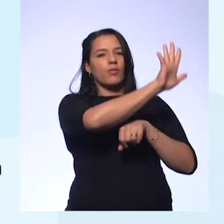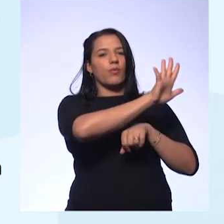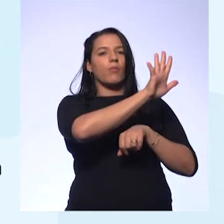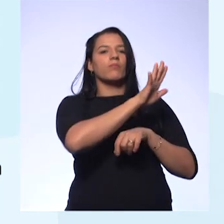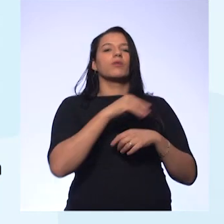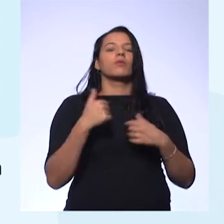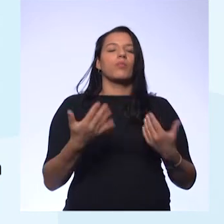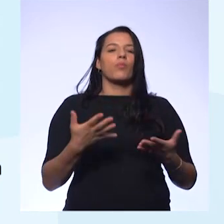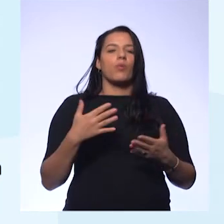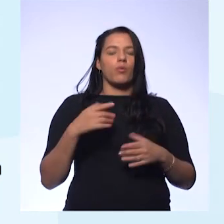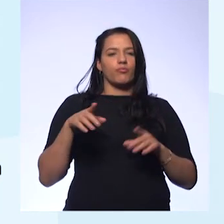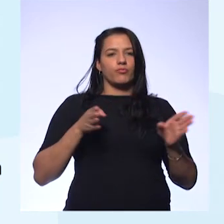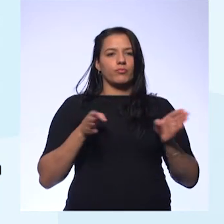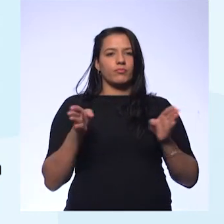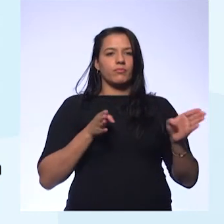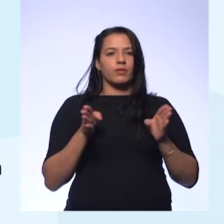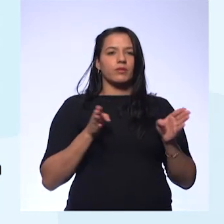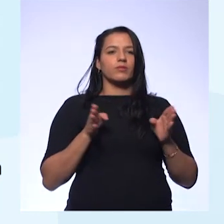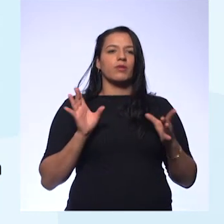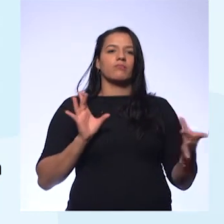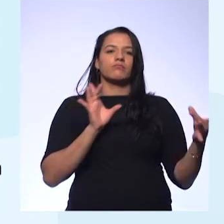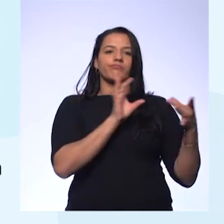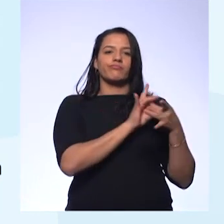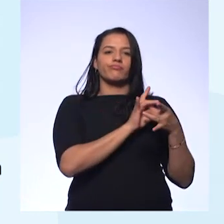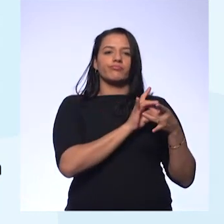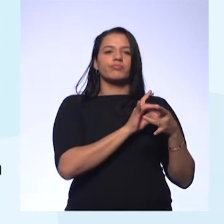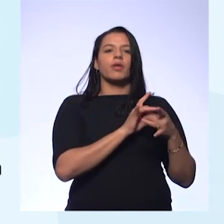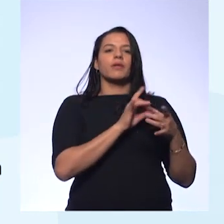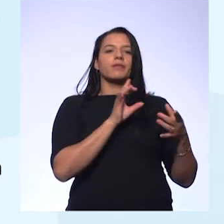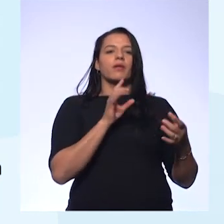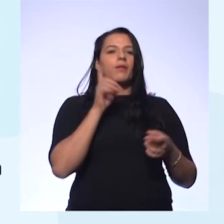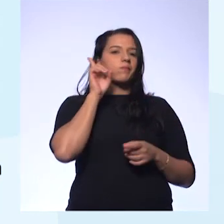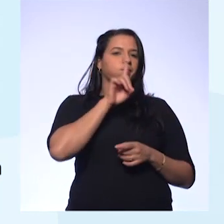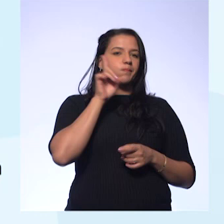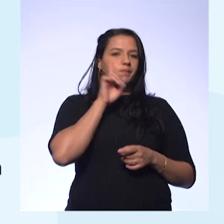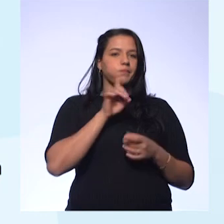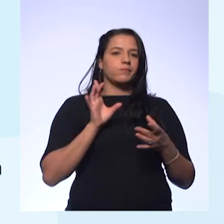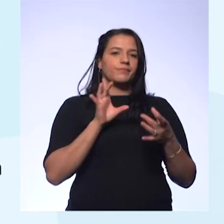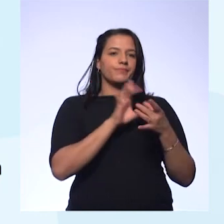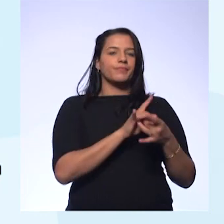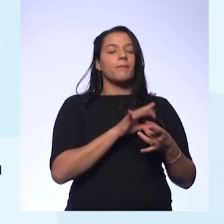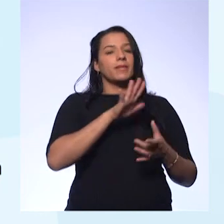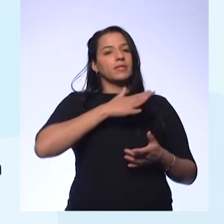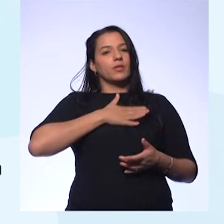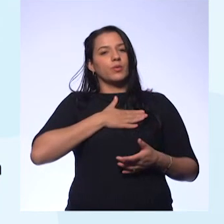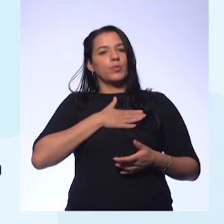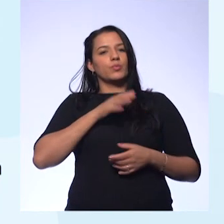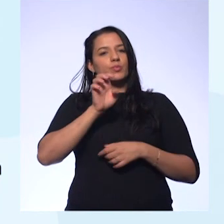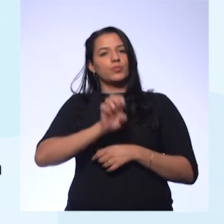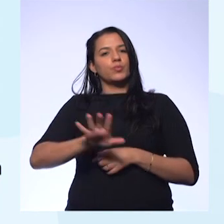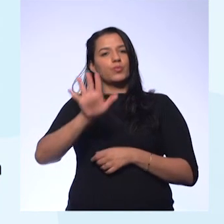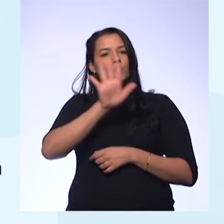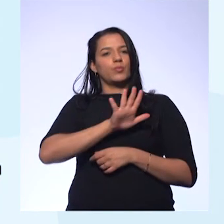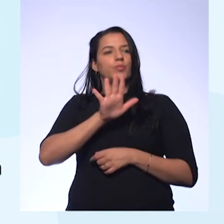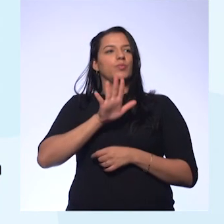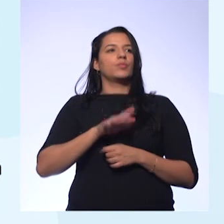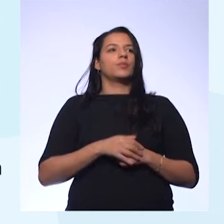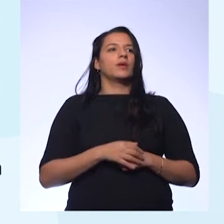do Estado Novo que o Getúlio Vargas se alia aos Estados Unidos, mas a simpatia dele pelos regimes totalitários